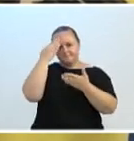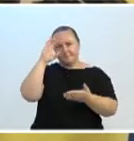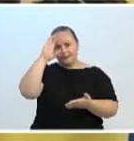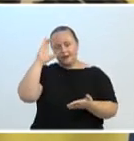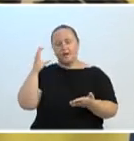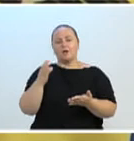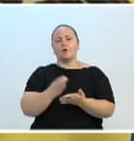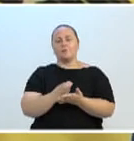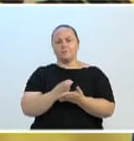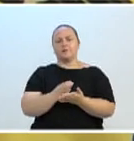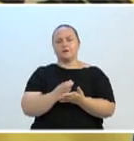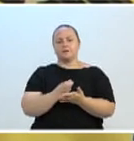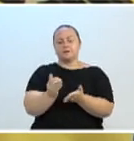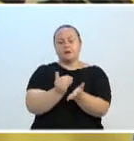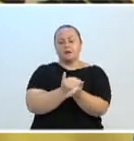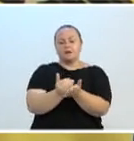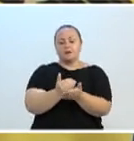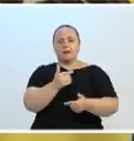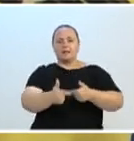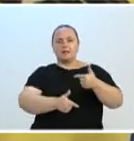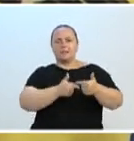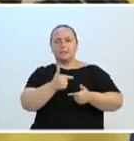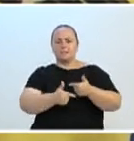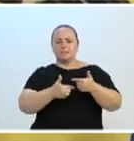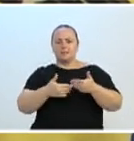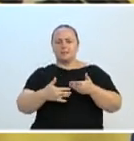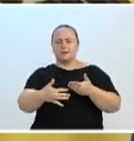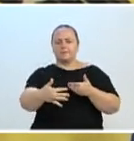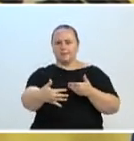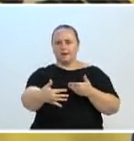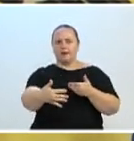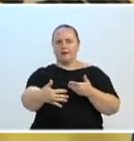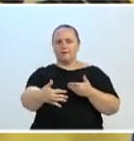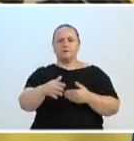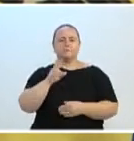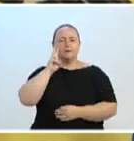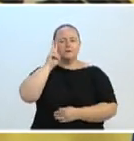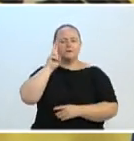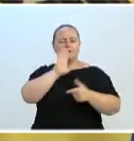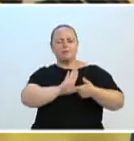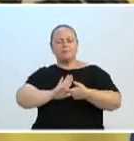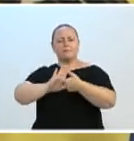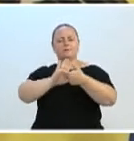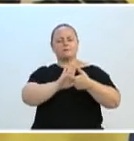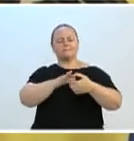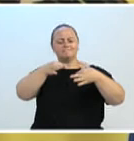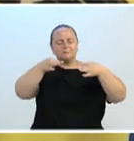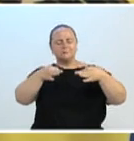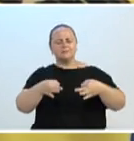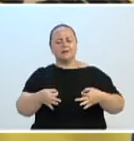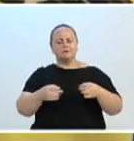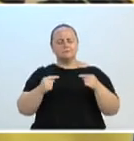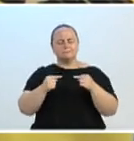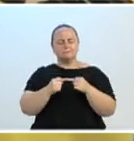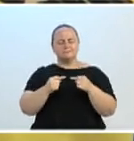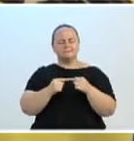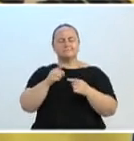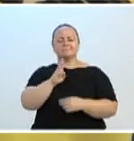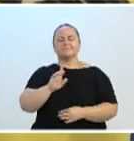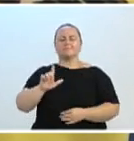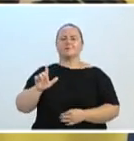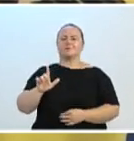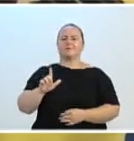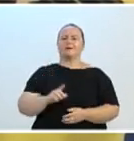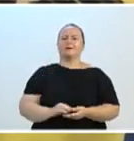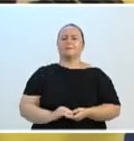início de um mandato que queremos fazer, uma história de sucesso para o Blumenau, e eu tenho a certeza que esse também é